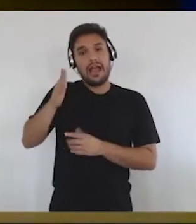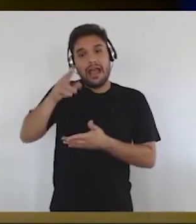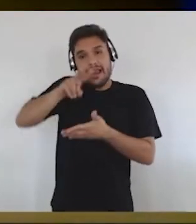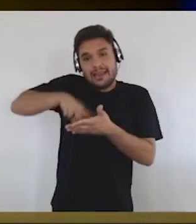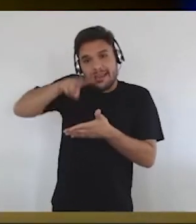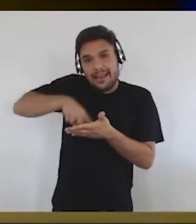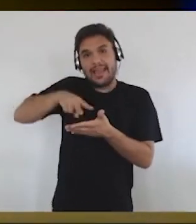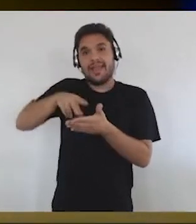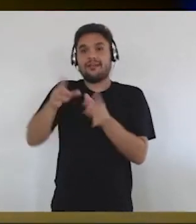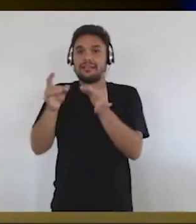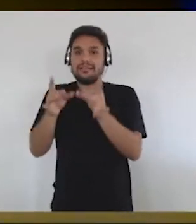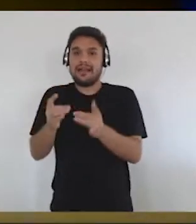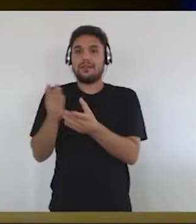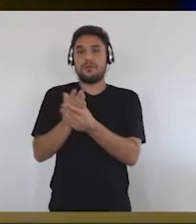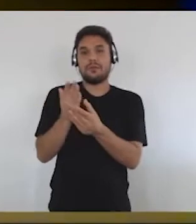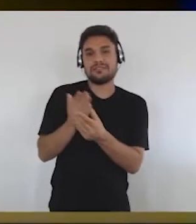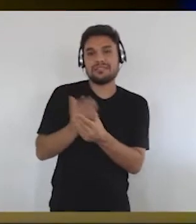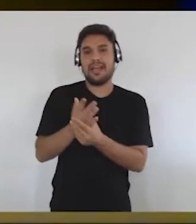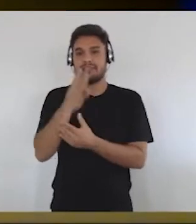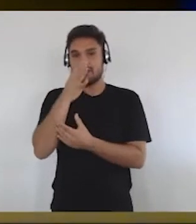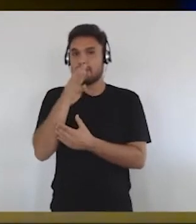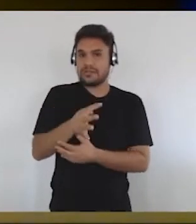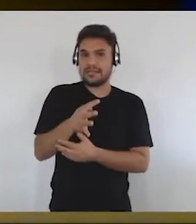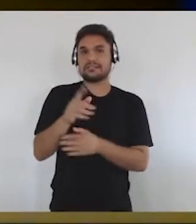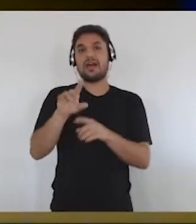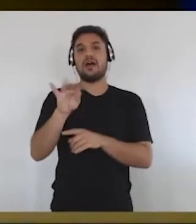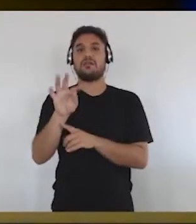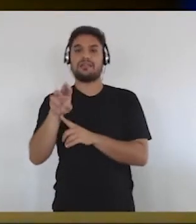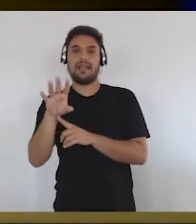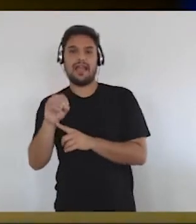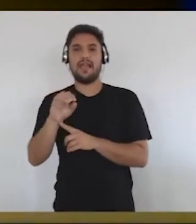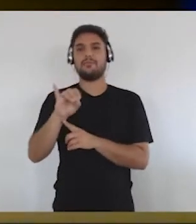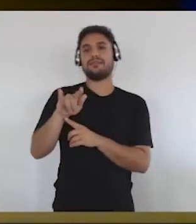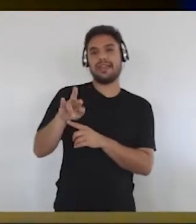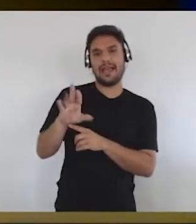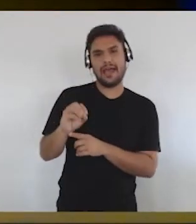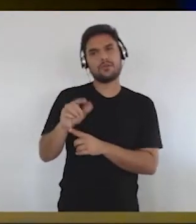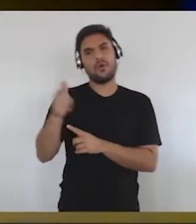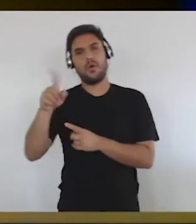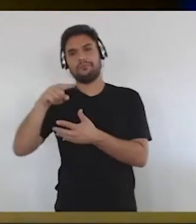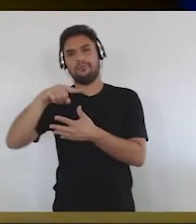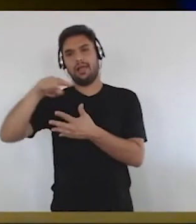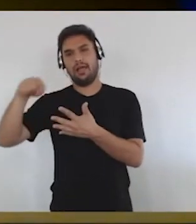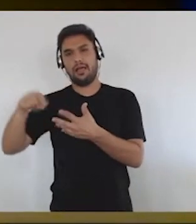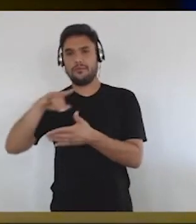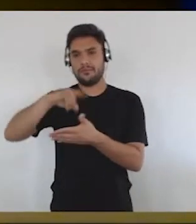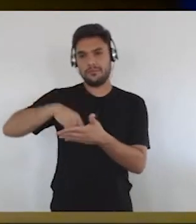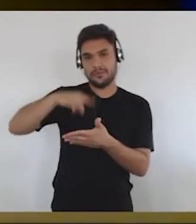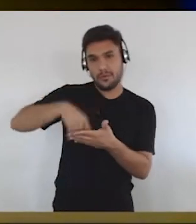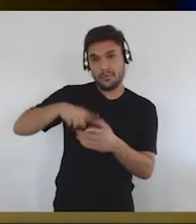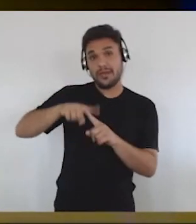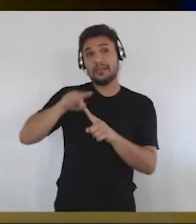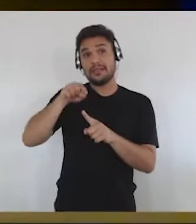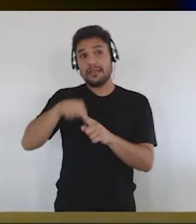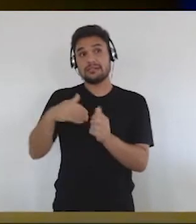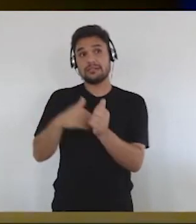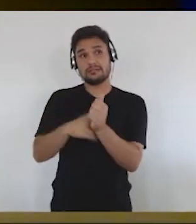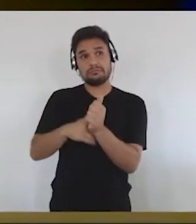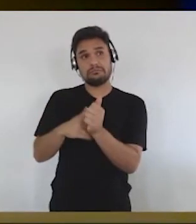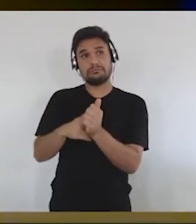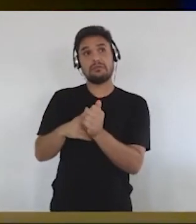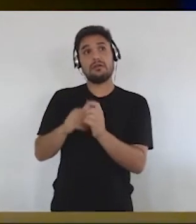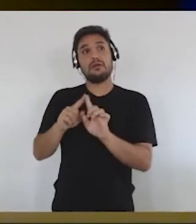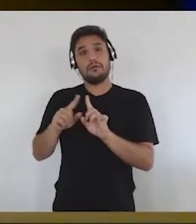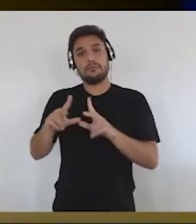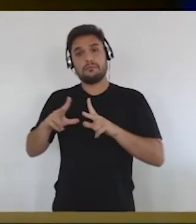de investigação preliminar, ao termo circunstanciado, a inquérito ou outros procedimentos, cujo sigilo seja